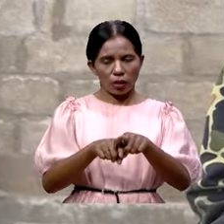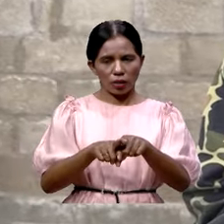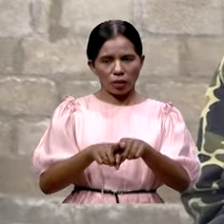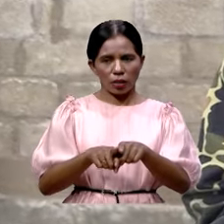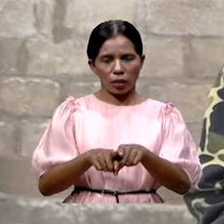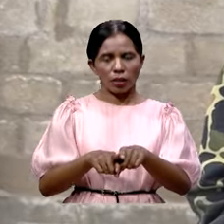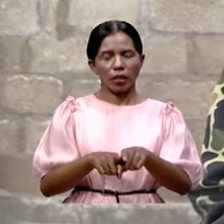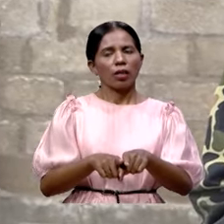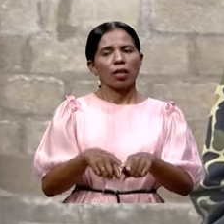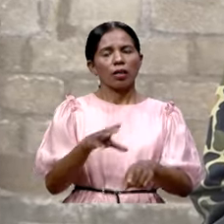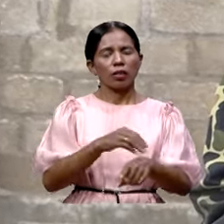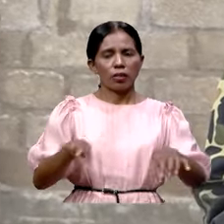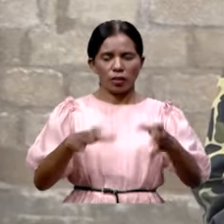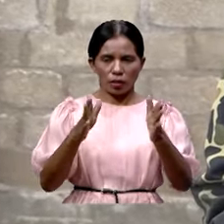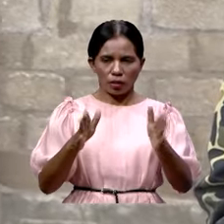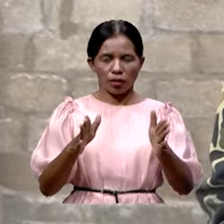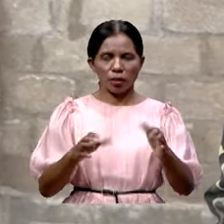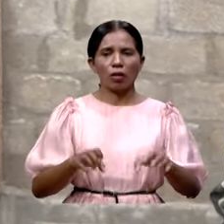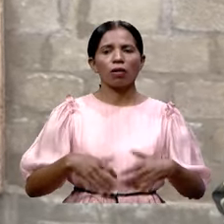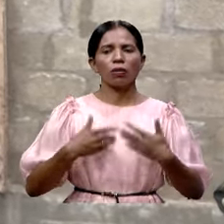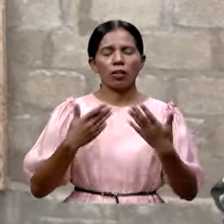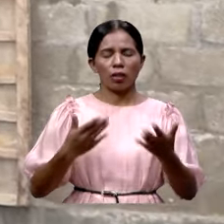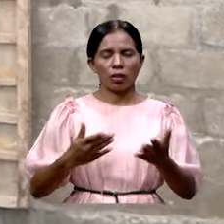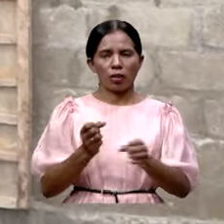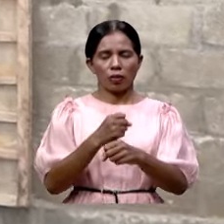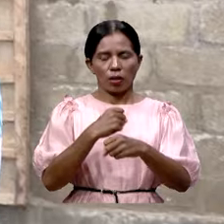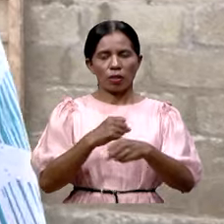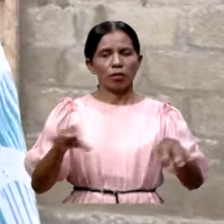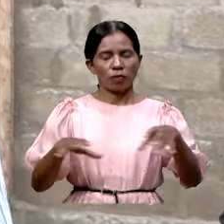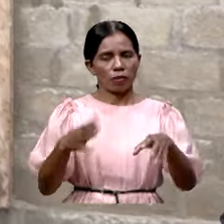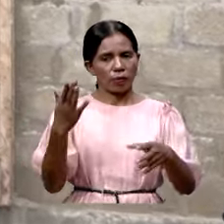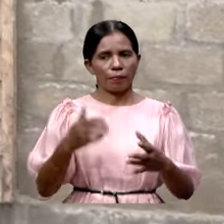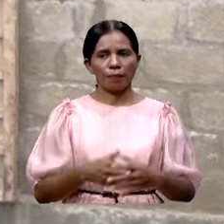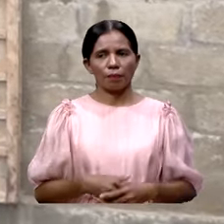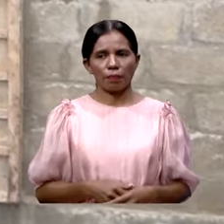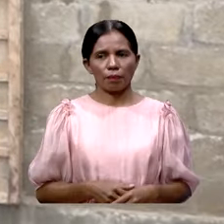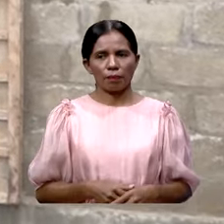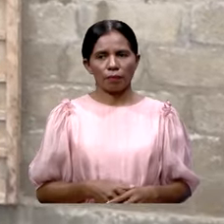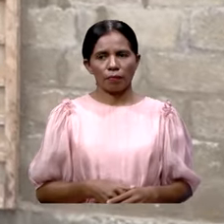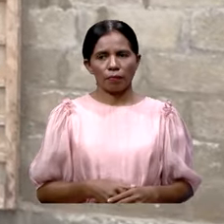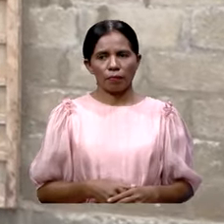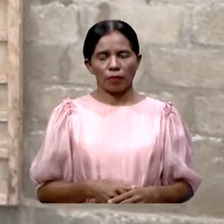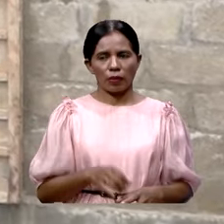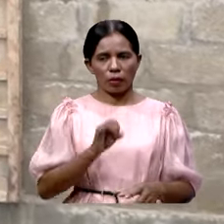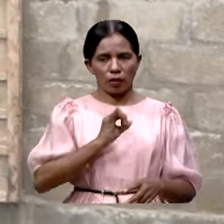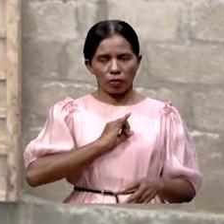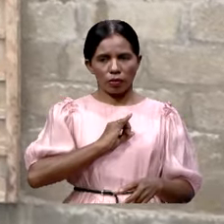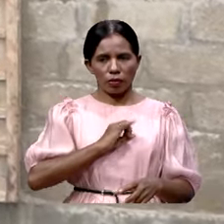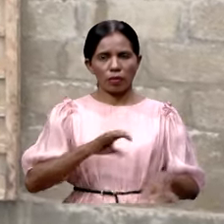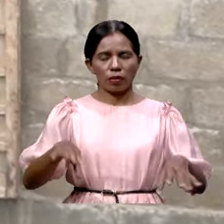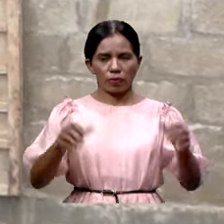kokopar un satu bele finaliza obra refere aria ki dene house